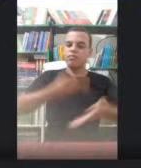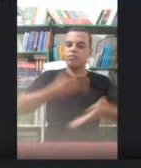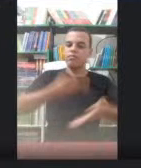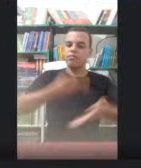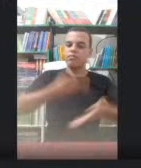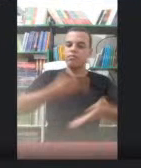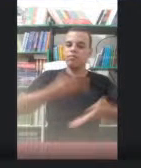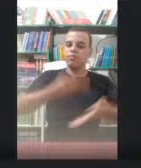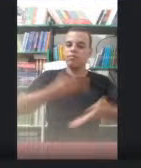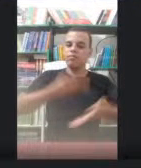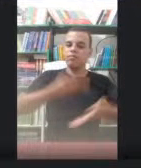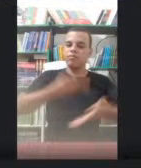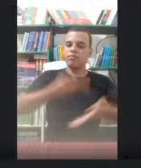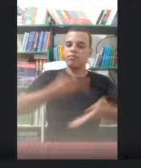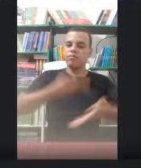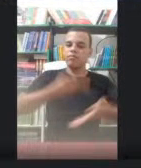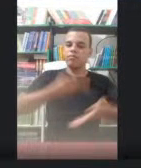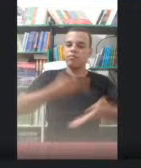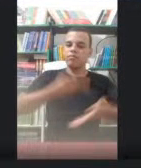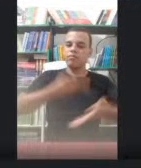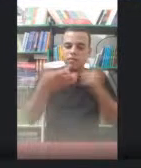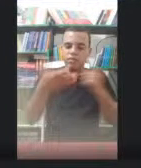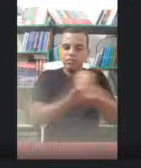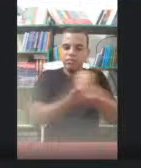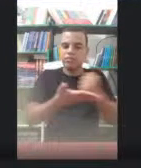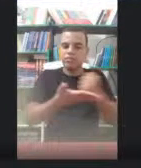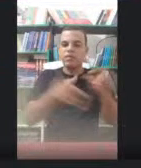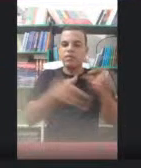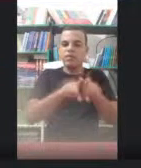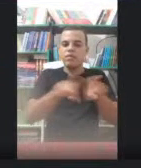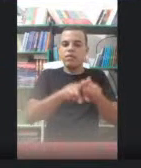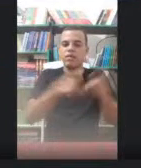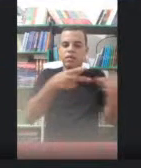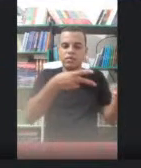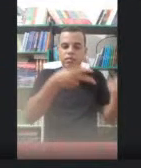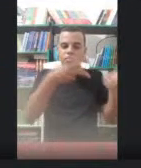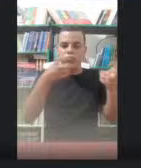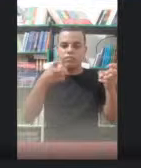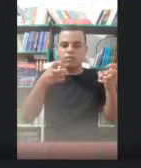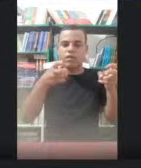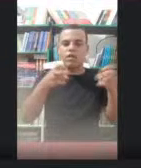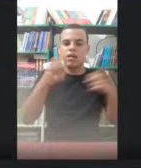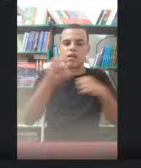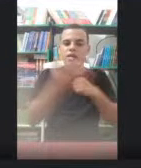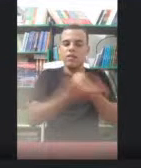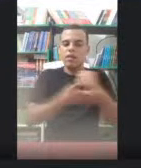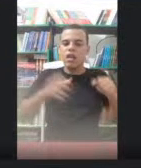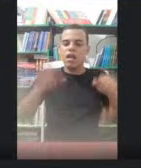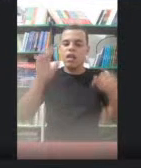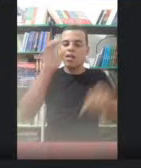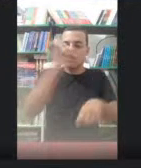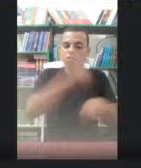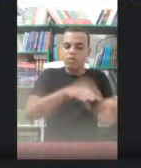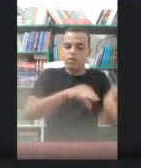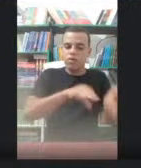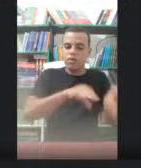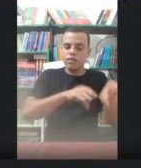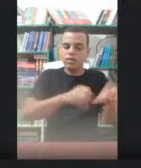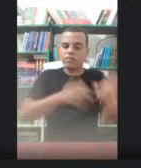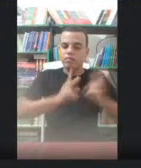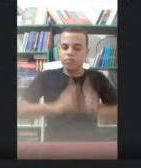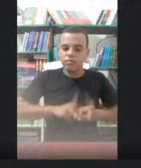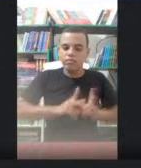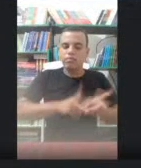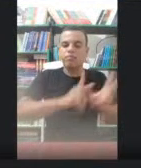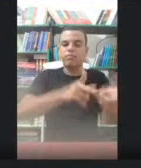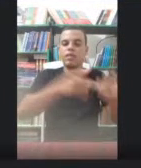espaço da atenção básica, né. Eu queria destacar também que a educação permanente realmente é uma chave para esse processo. A gente